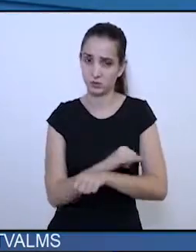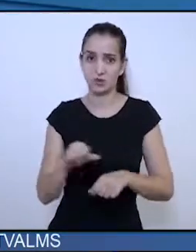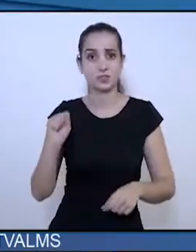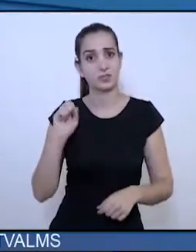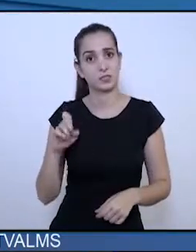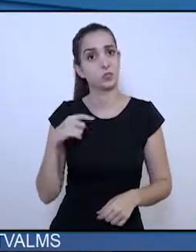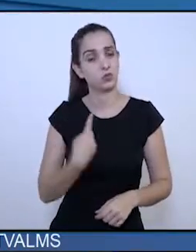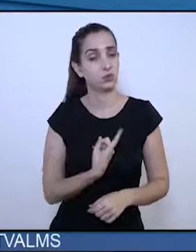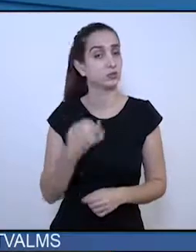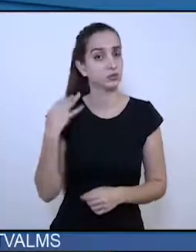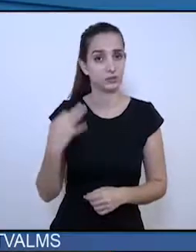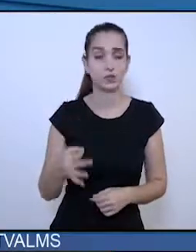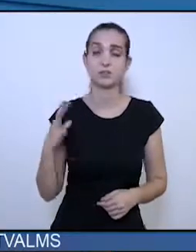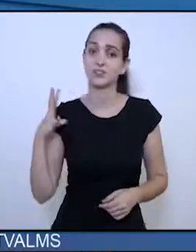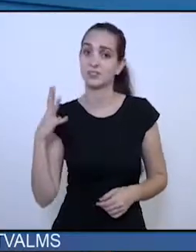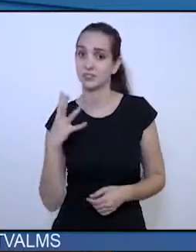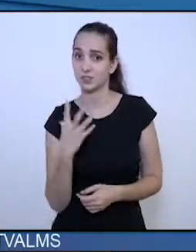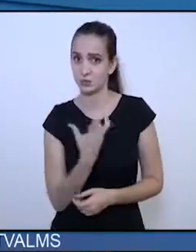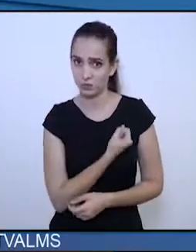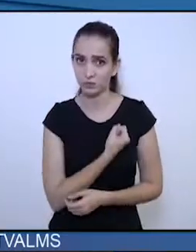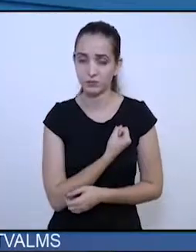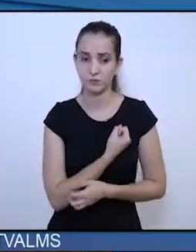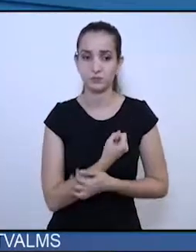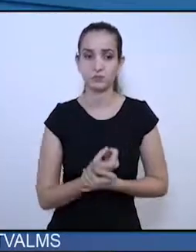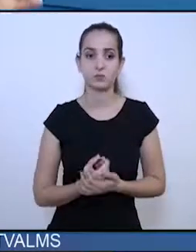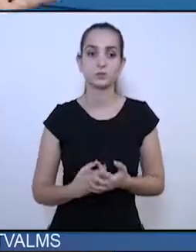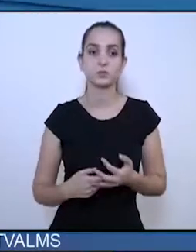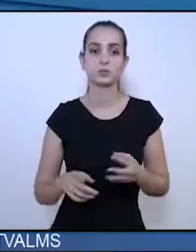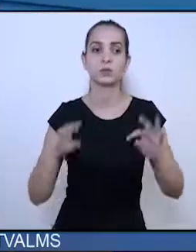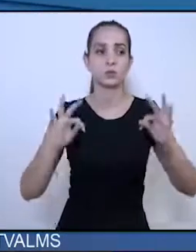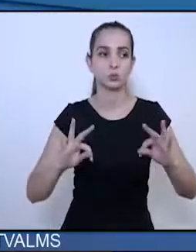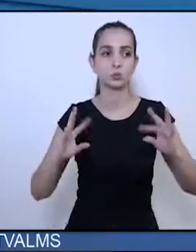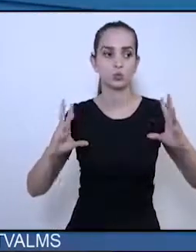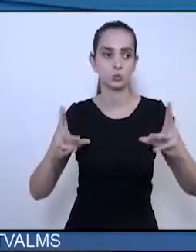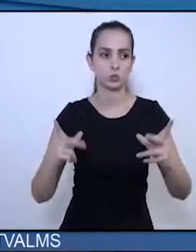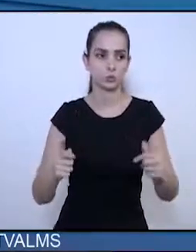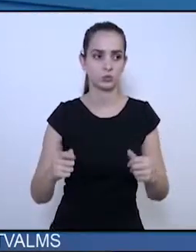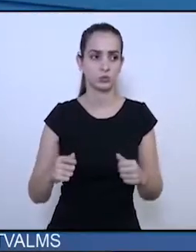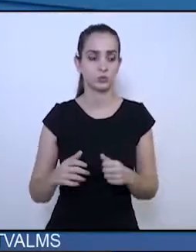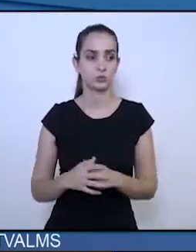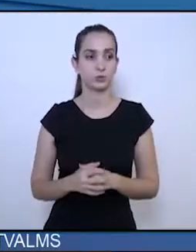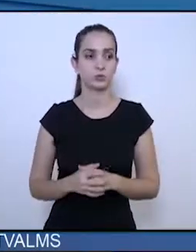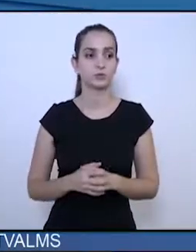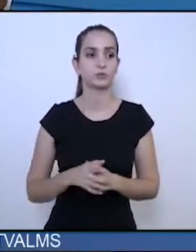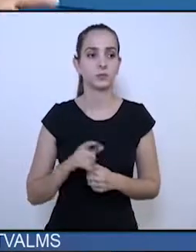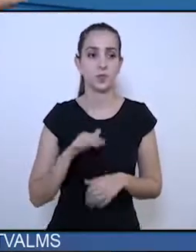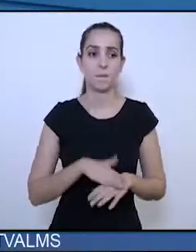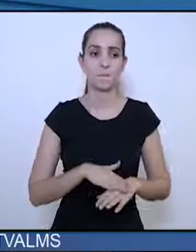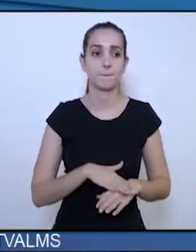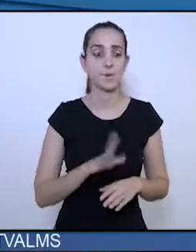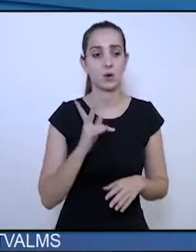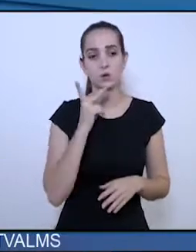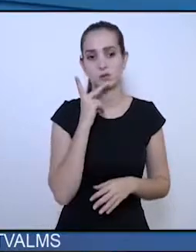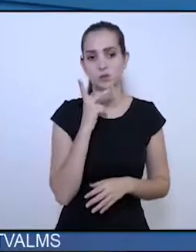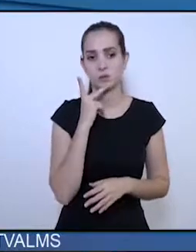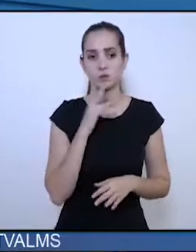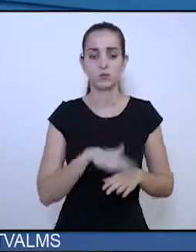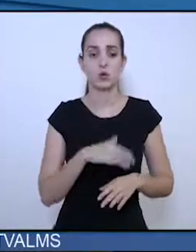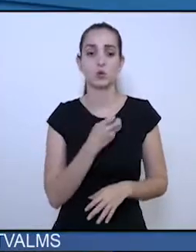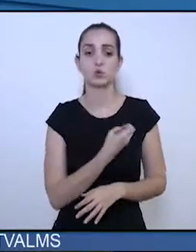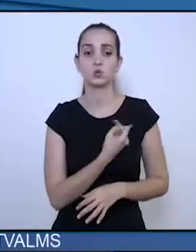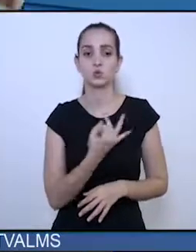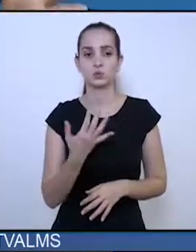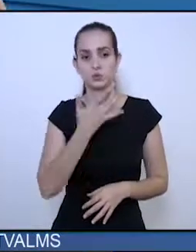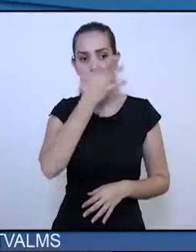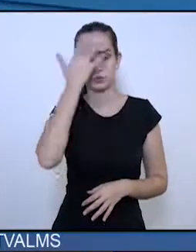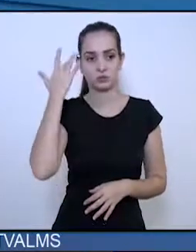acertamos, salvamos praticamente todos, que é um dos maiores partidos, com o maior número de